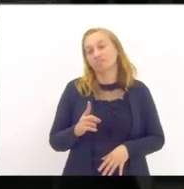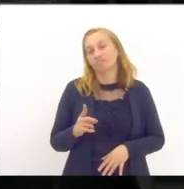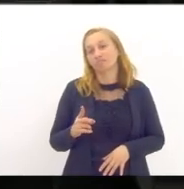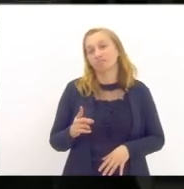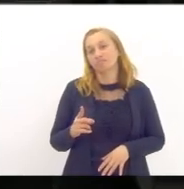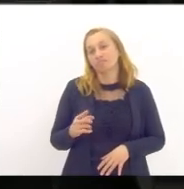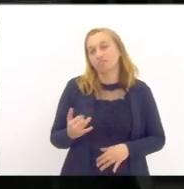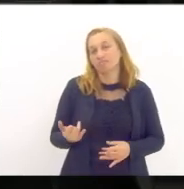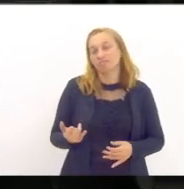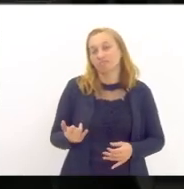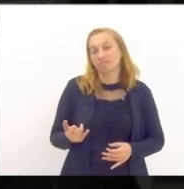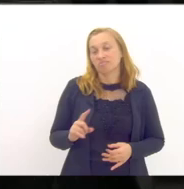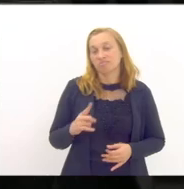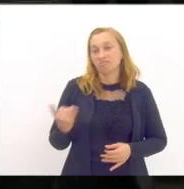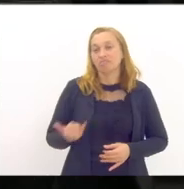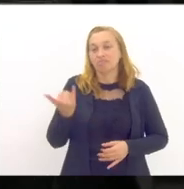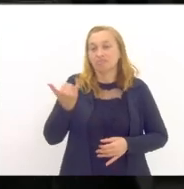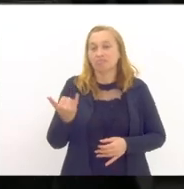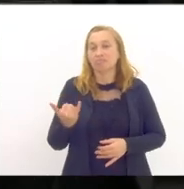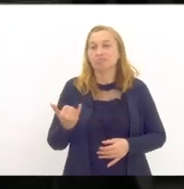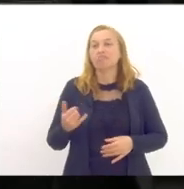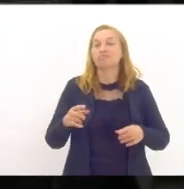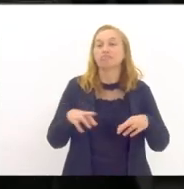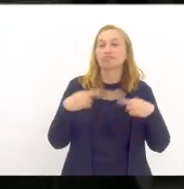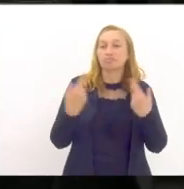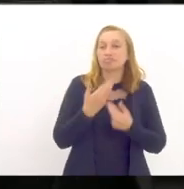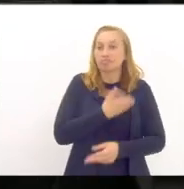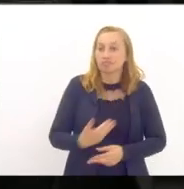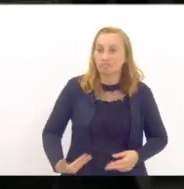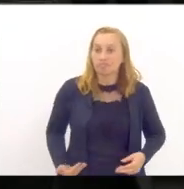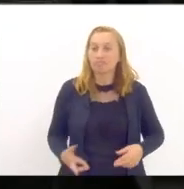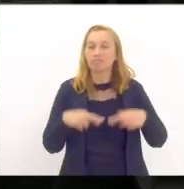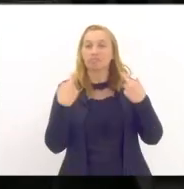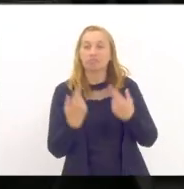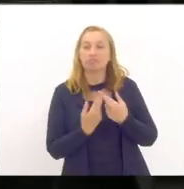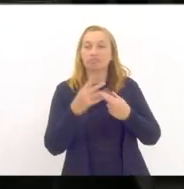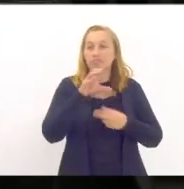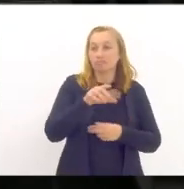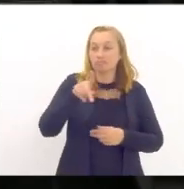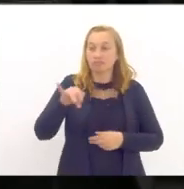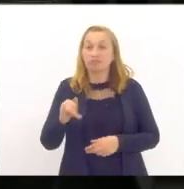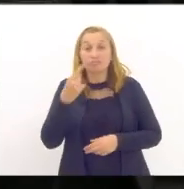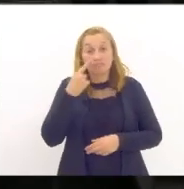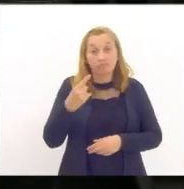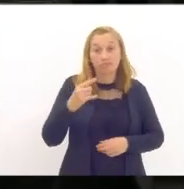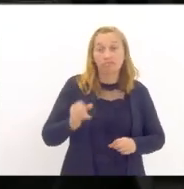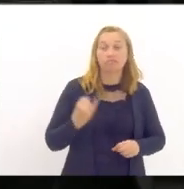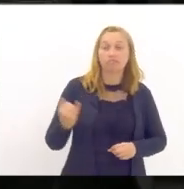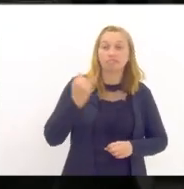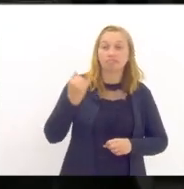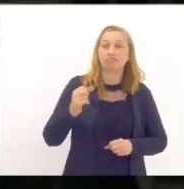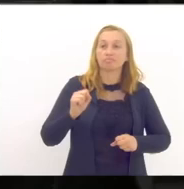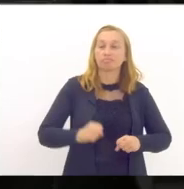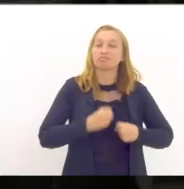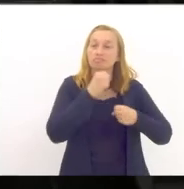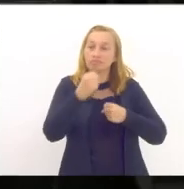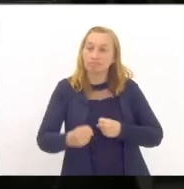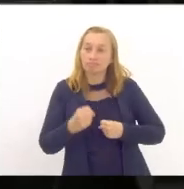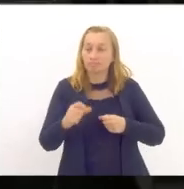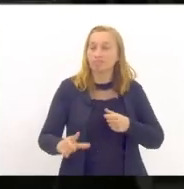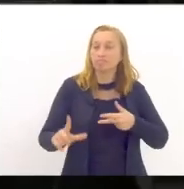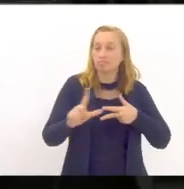tosco. Participei de audiências públicas e de reuniões de CPI e vi a importância do Poder Legislativo na função